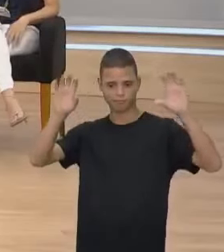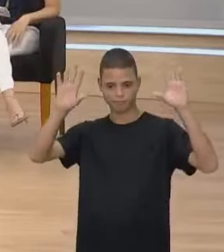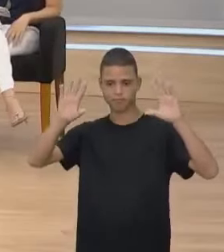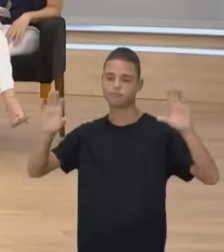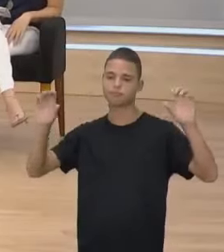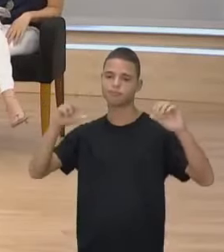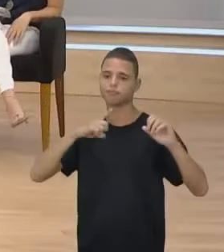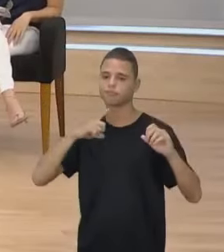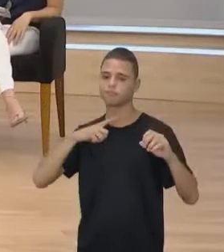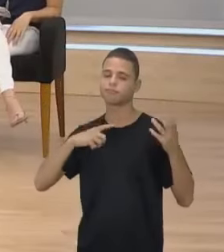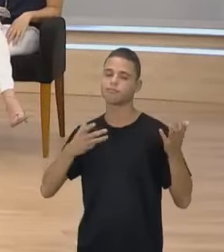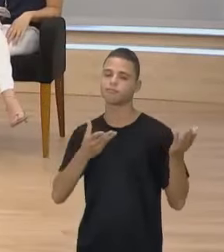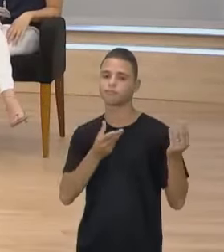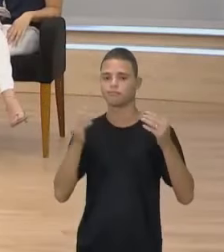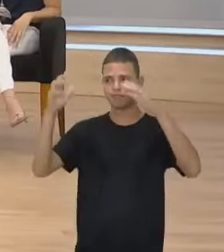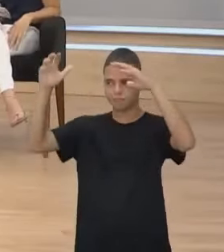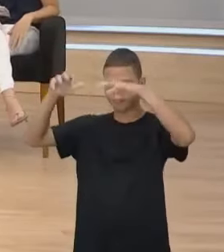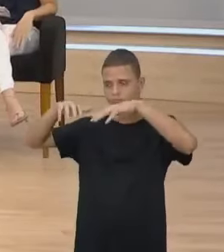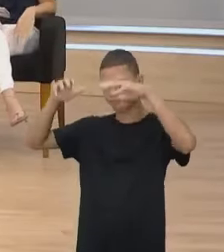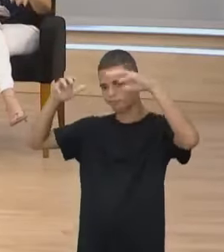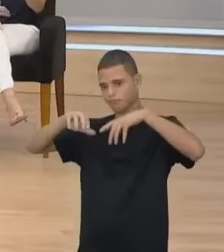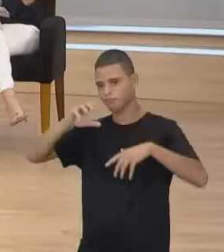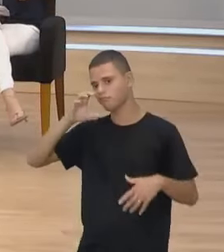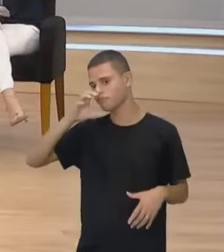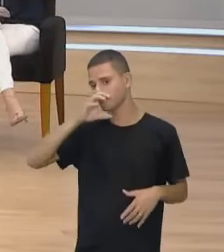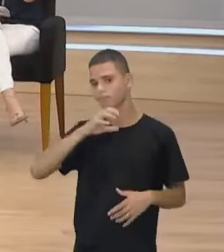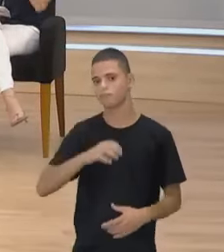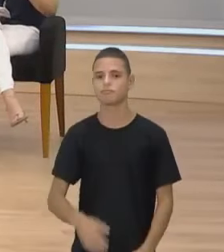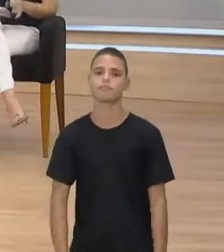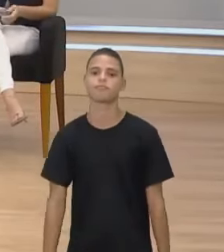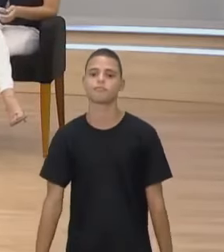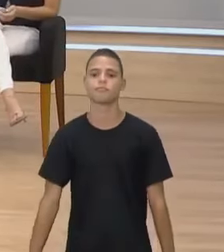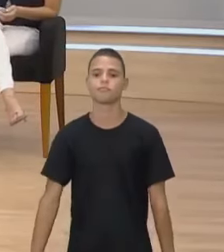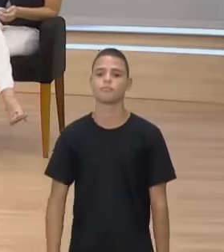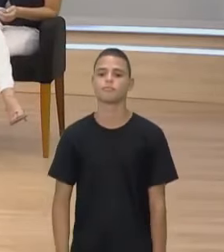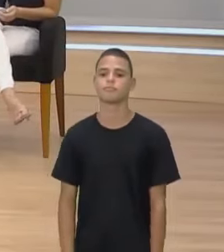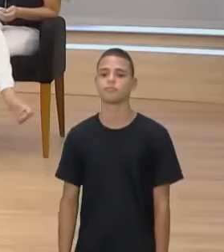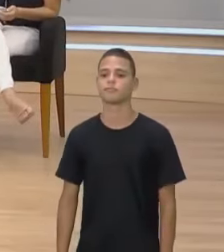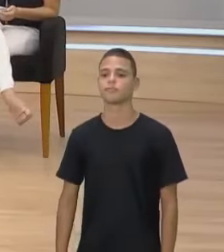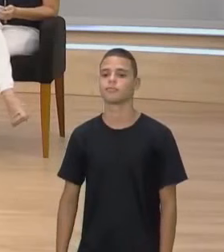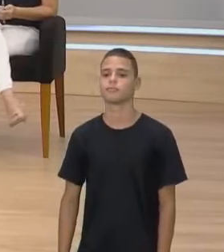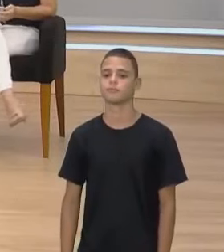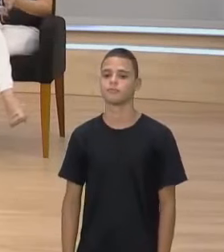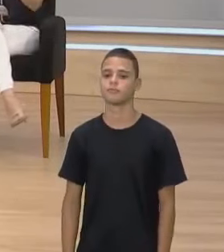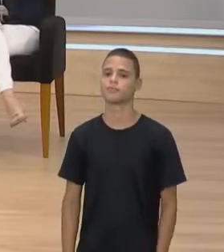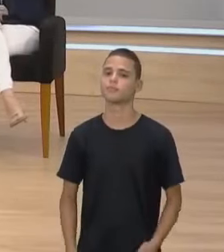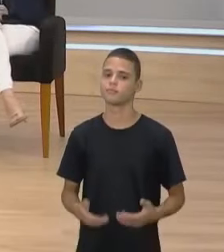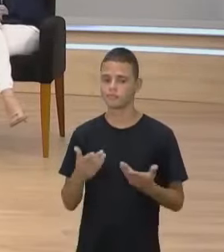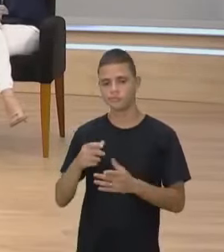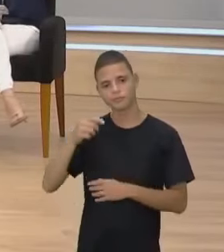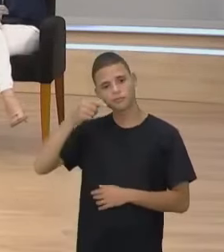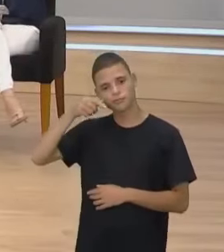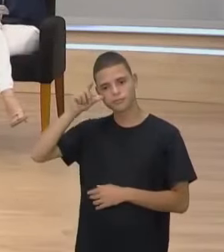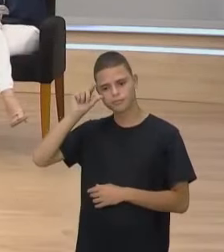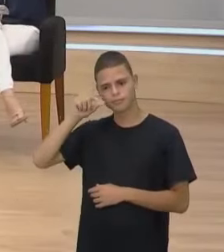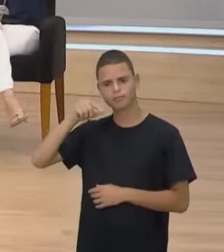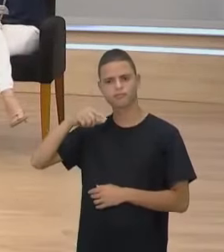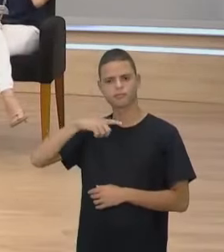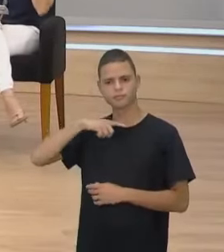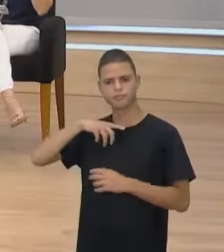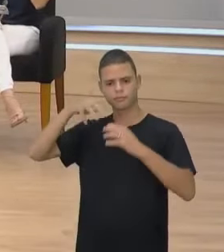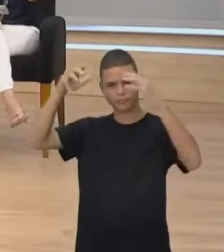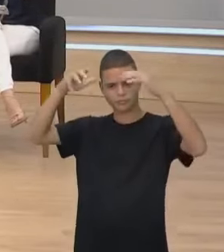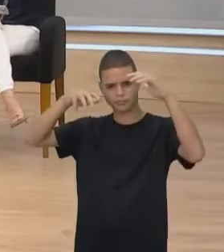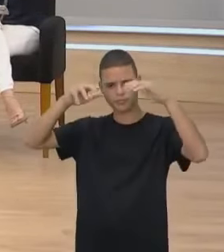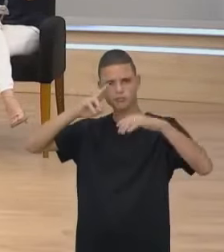verão... Sim. Sempre, não é as águas de março fechando o verão. Fecha. E é verdade, ontem a gente tomou também uma chuva violenta, né,